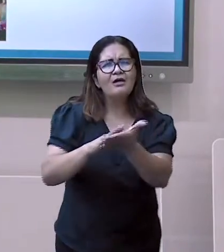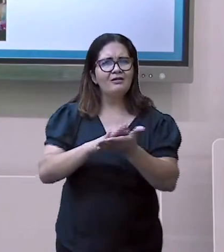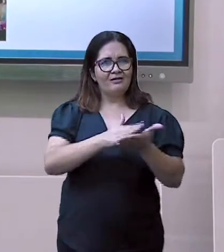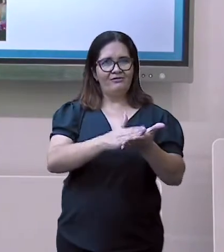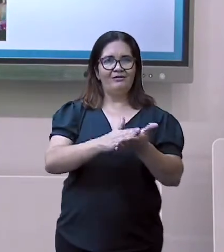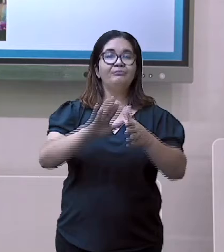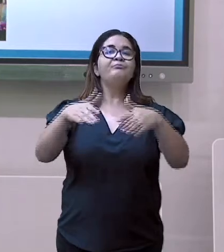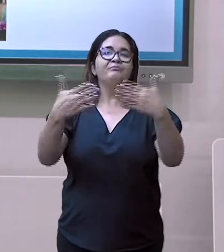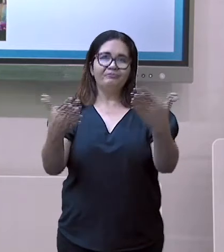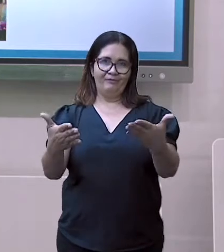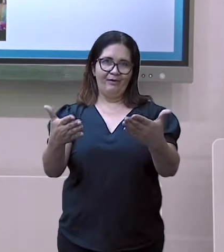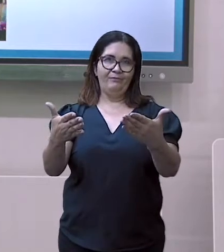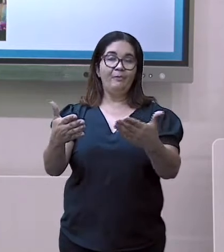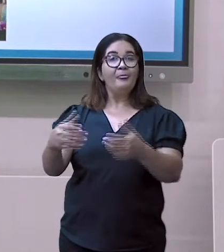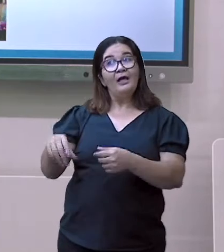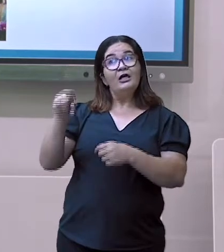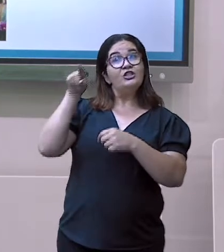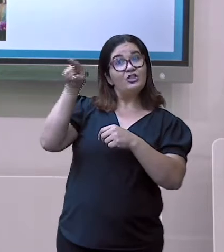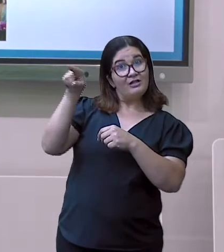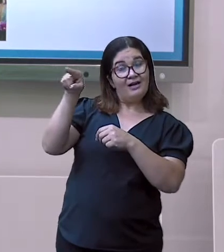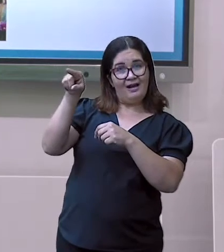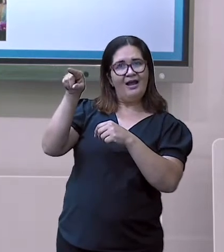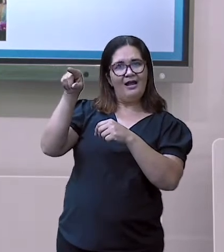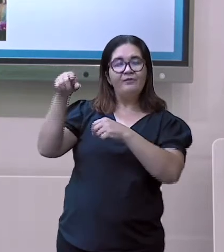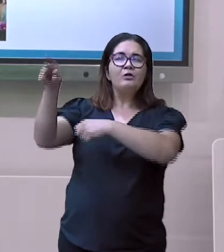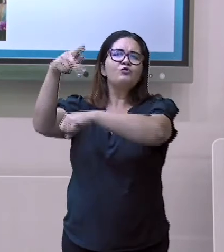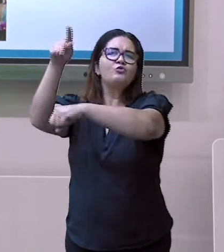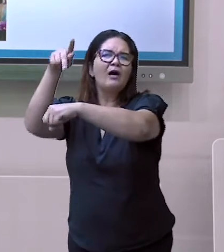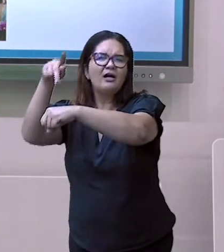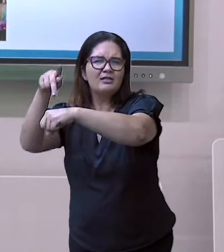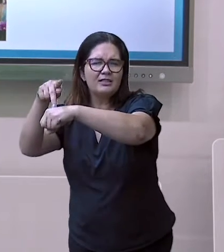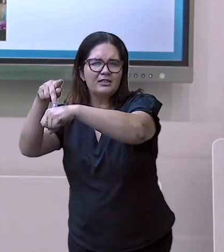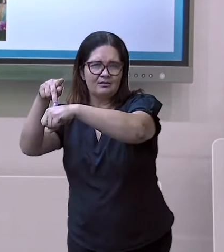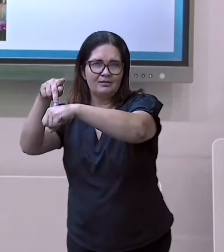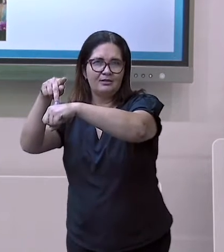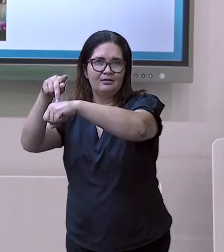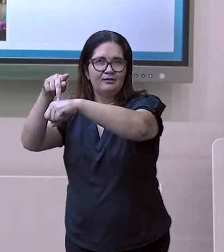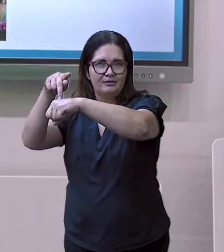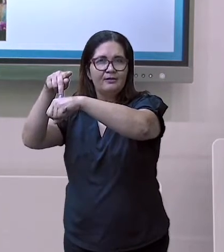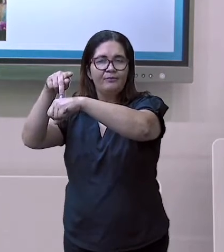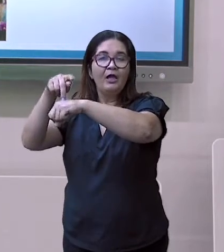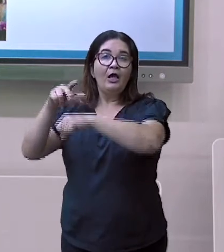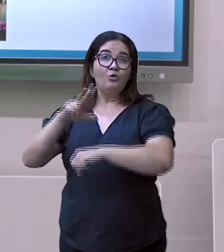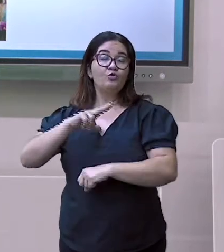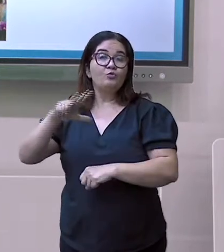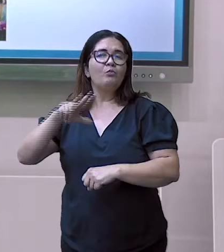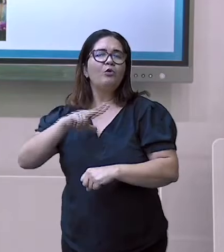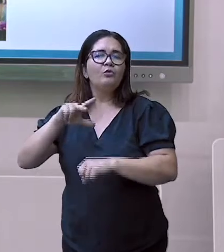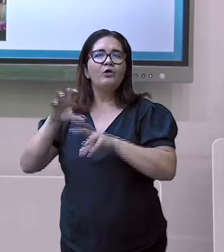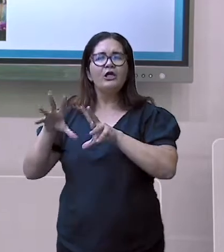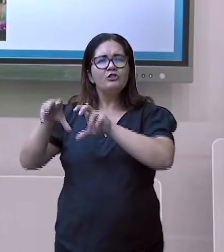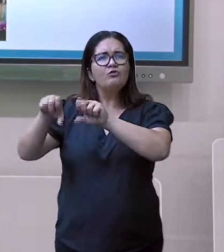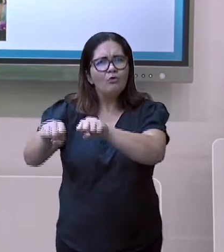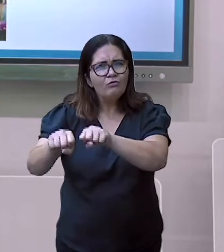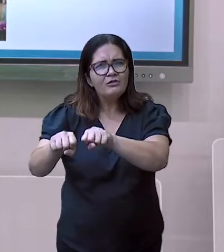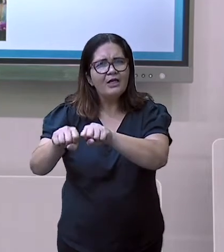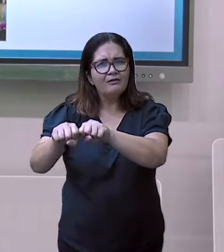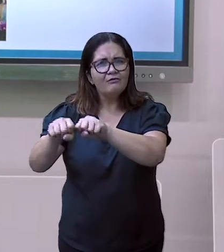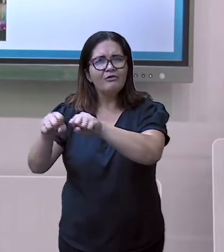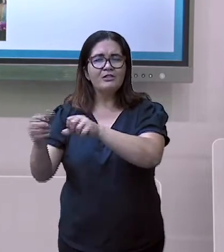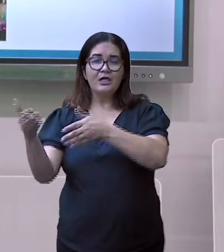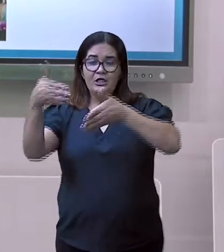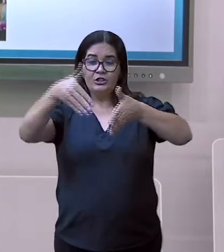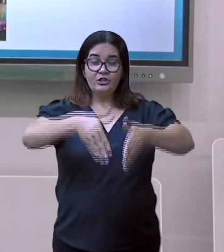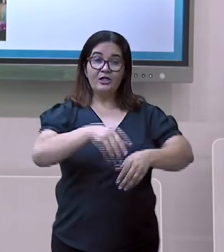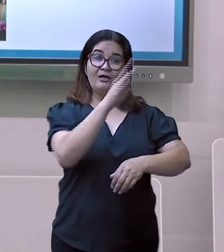para o Brasil pelos colonizadores portugueses. Os historiadores afirmam que a